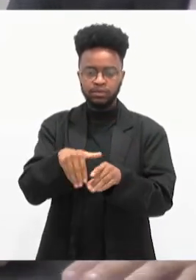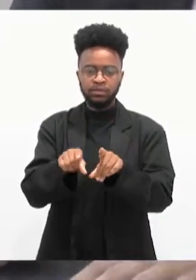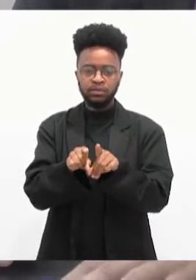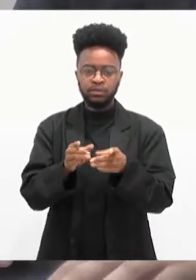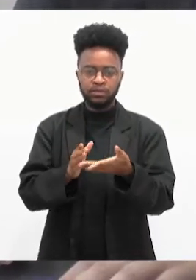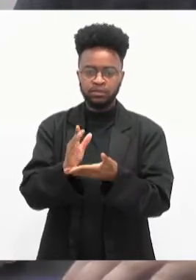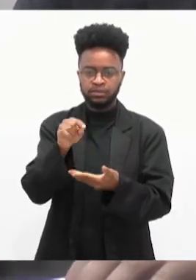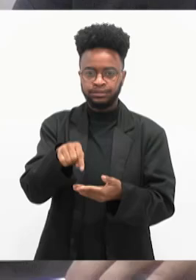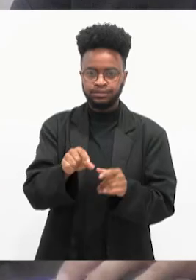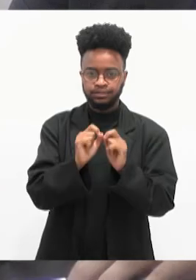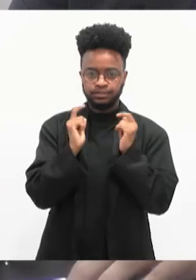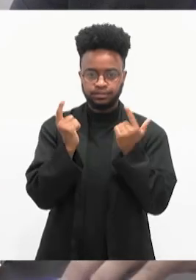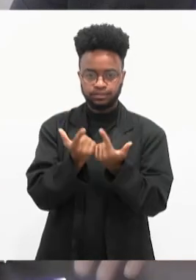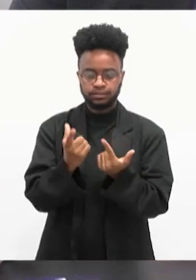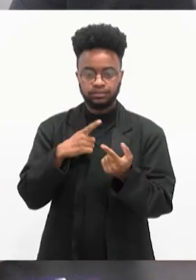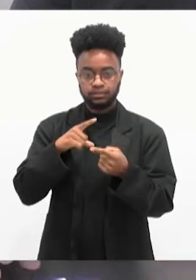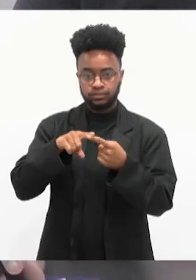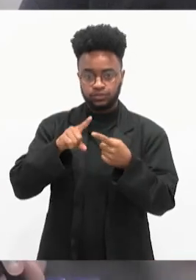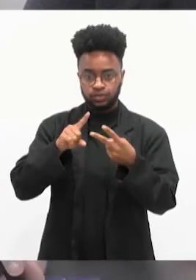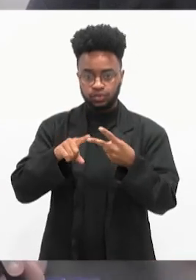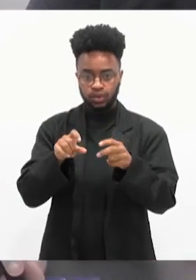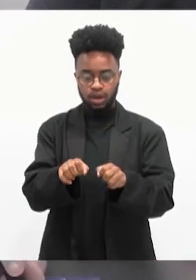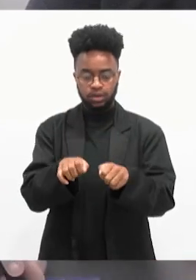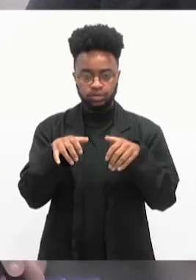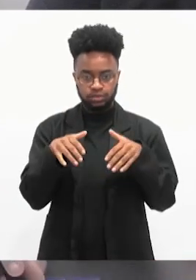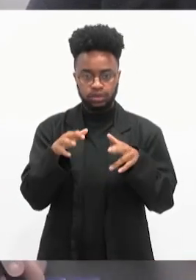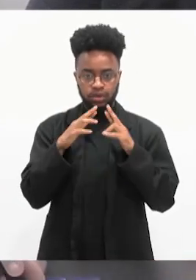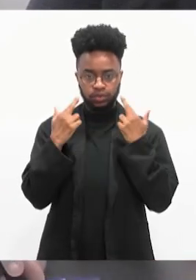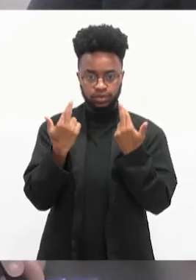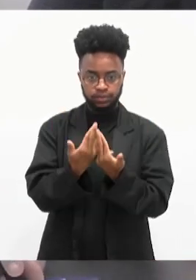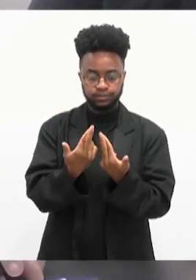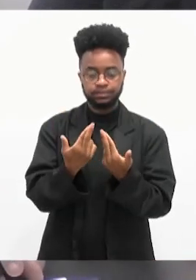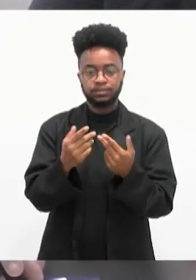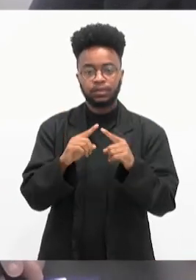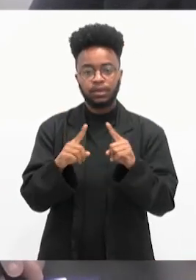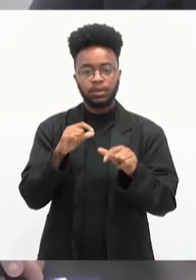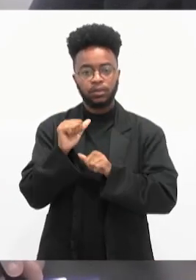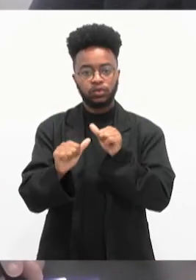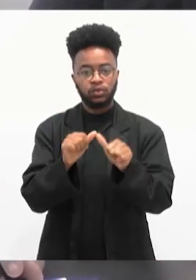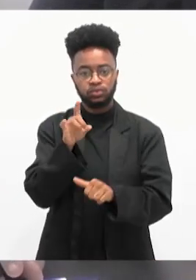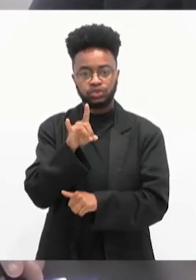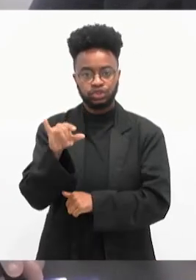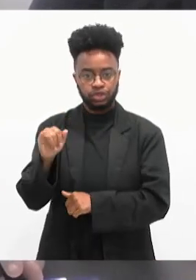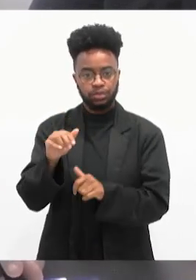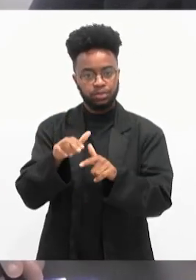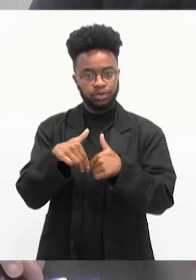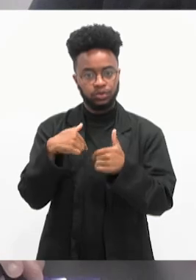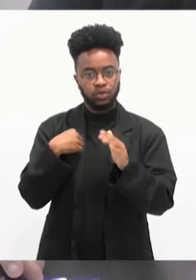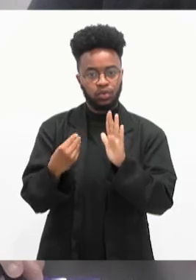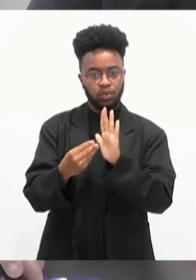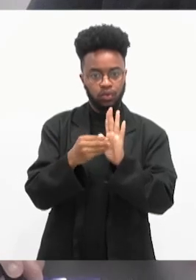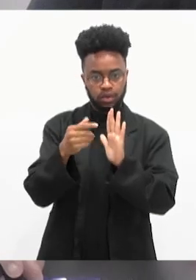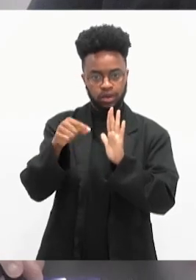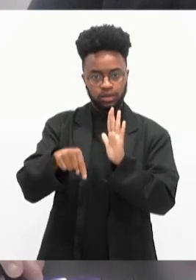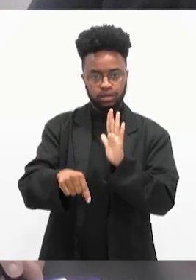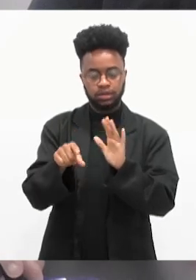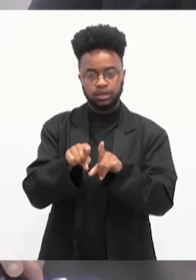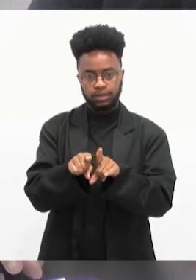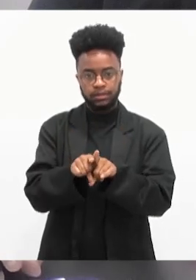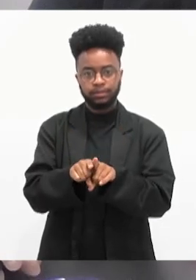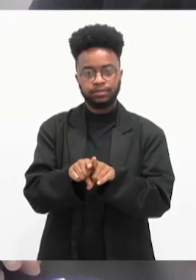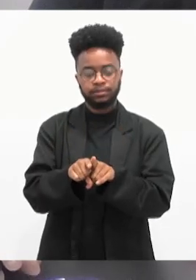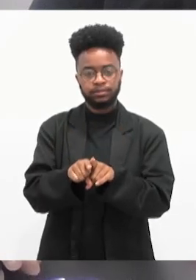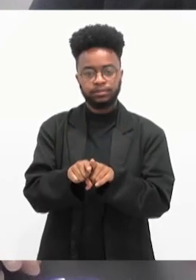nesta comissão 2 audiências públicas, mas houve uma alteração na data e, por isso, preciso colocar aqui também para